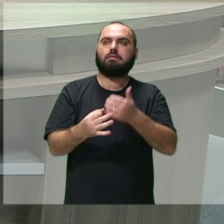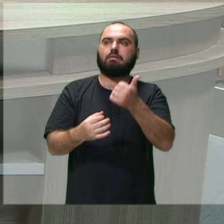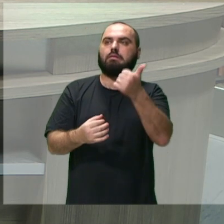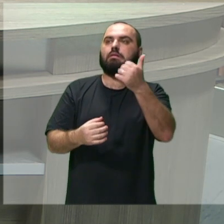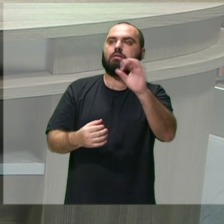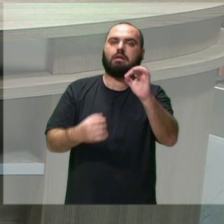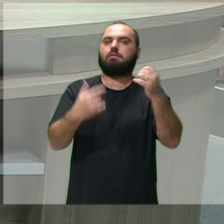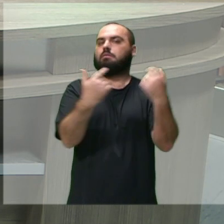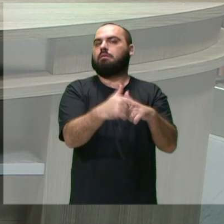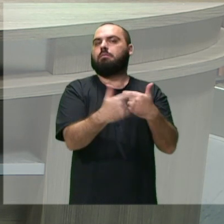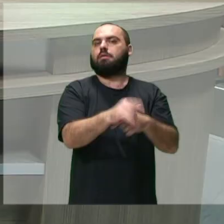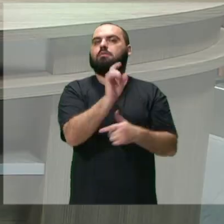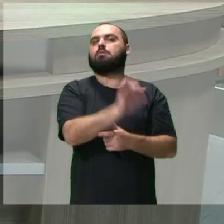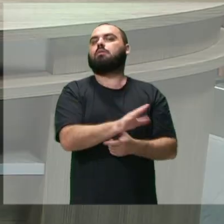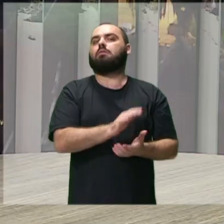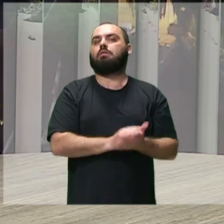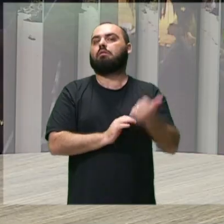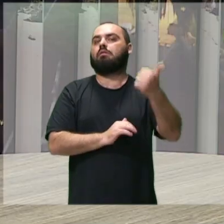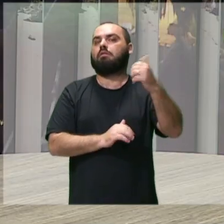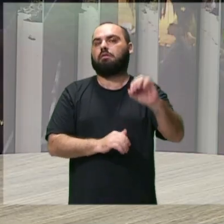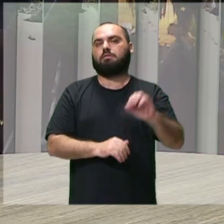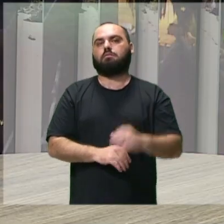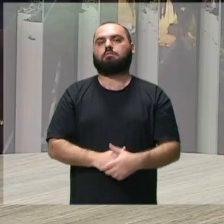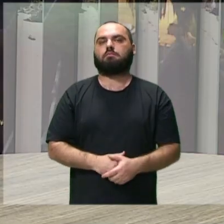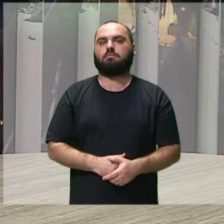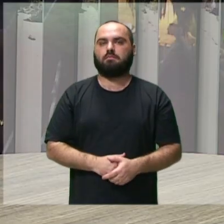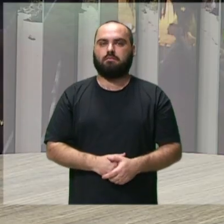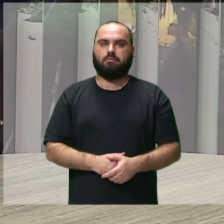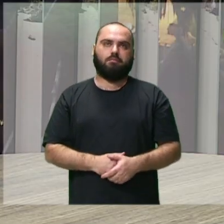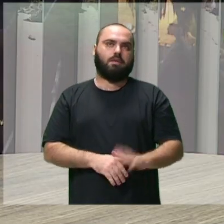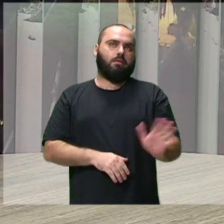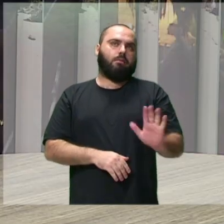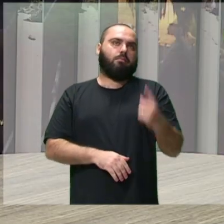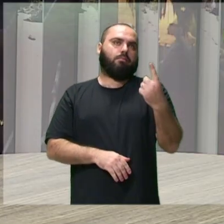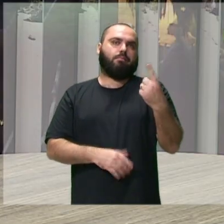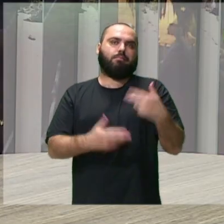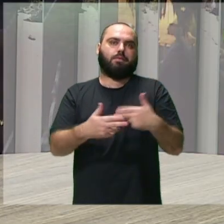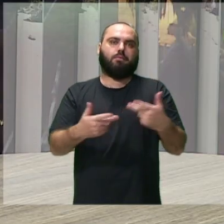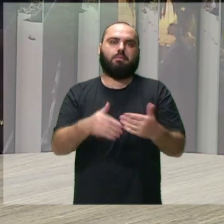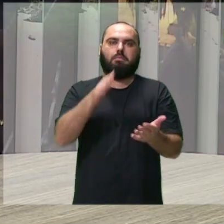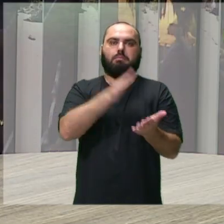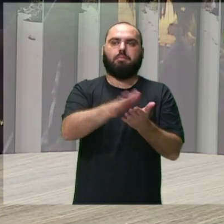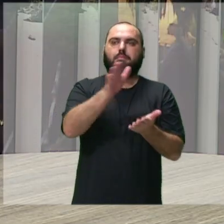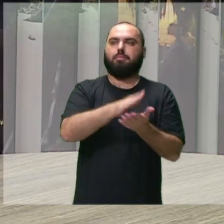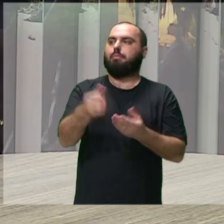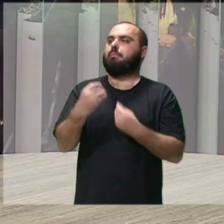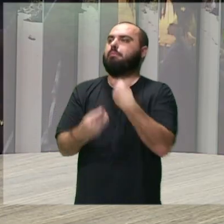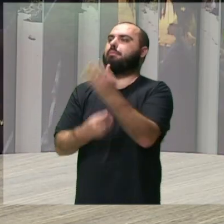serão feitos. Não é uma coisa assim, vai imprimir e distribuir para todo mundo. Não.